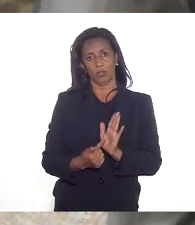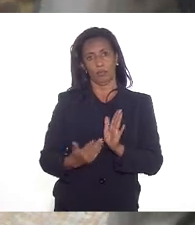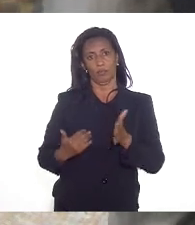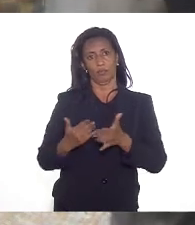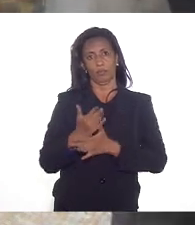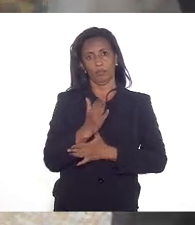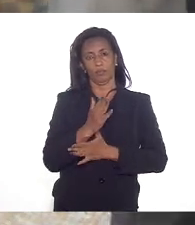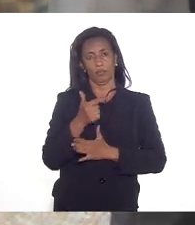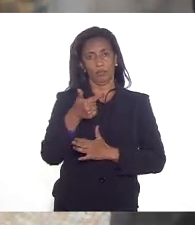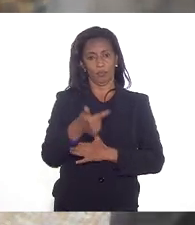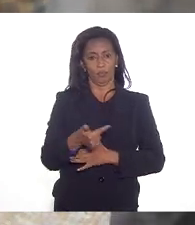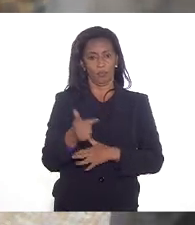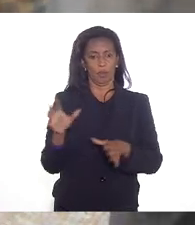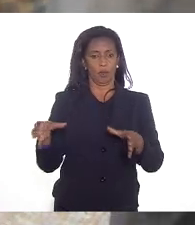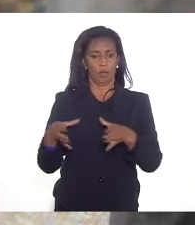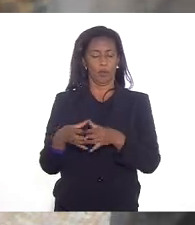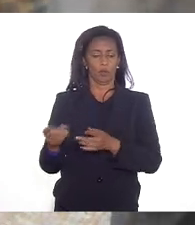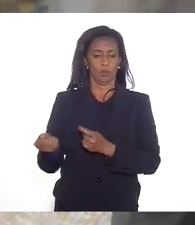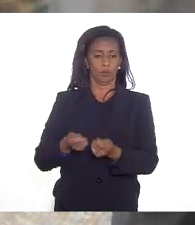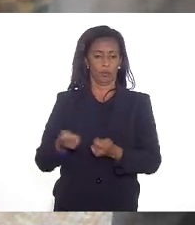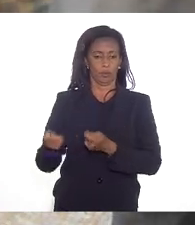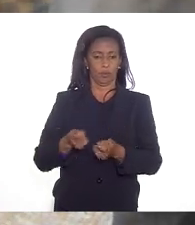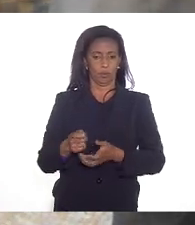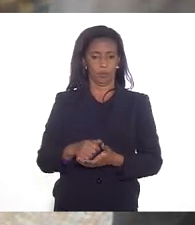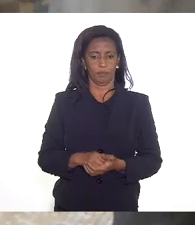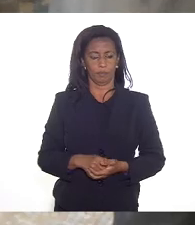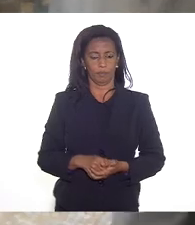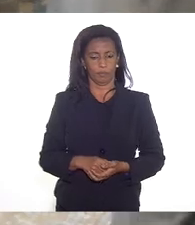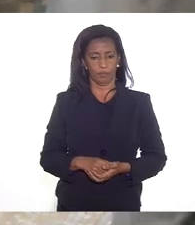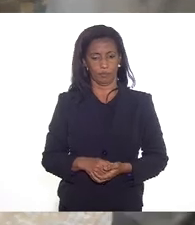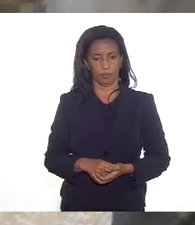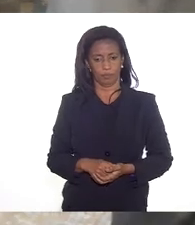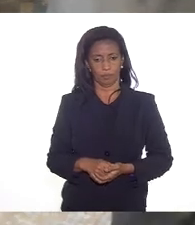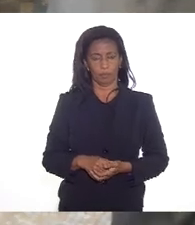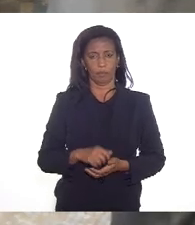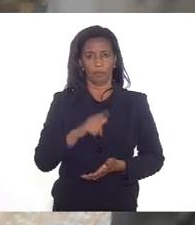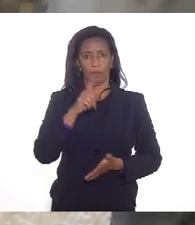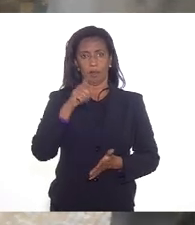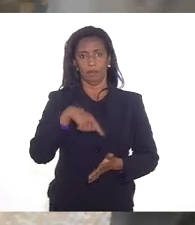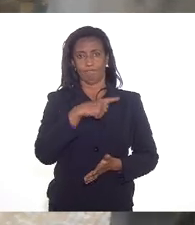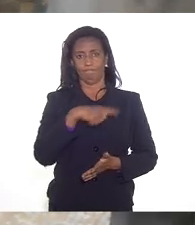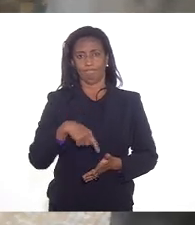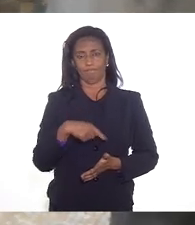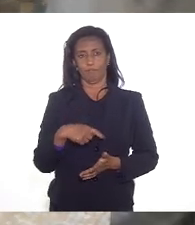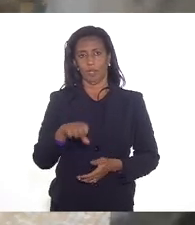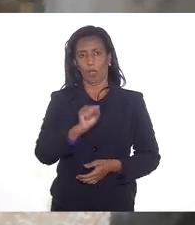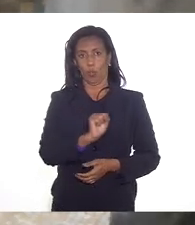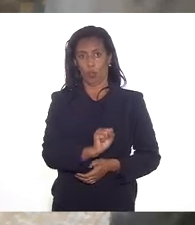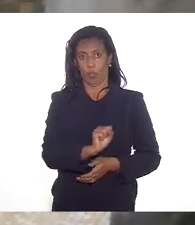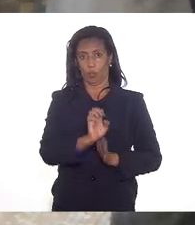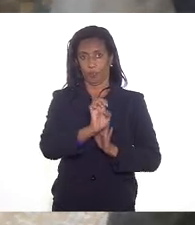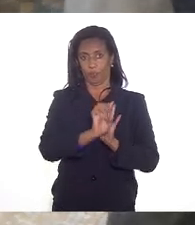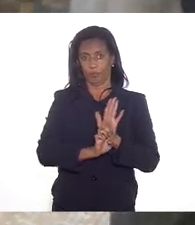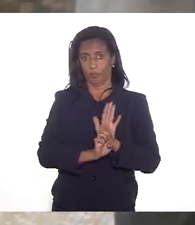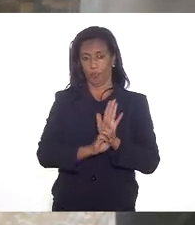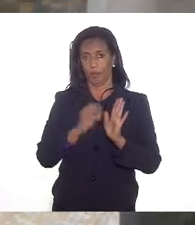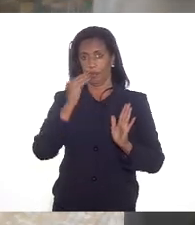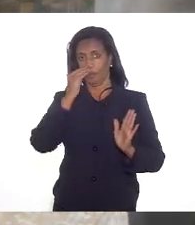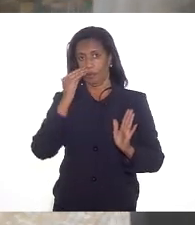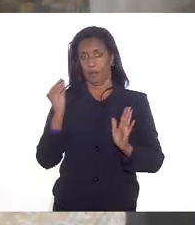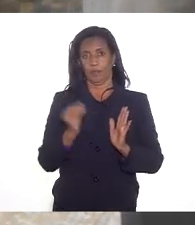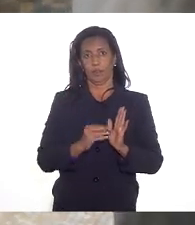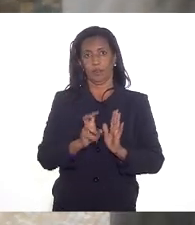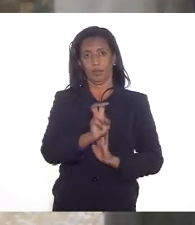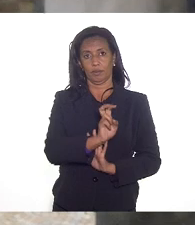pela aprovação da emenda dois da comissão de economia e pela prejudicar habilidade da emenda oito pela rejeição